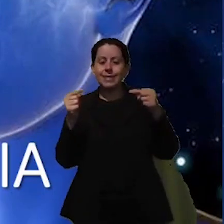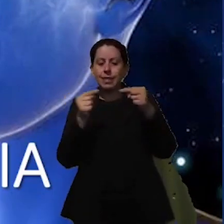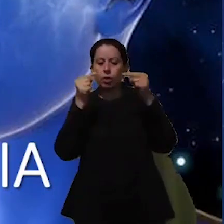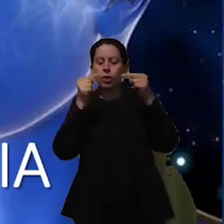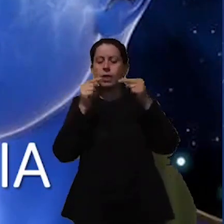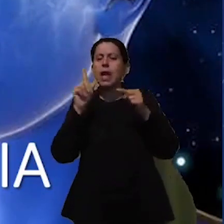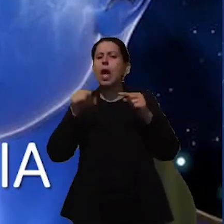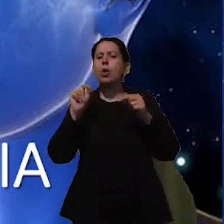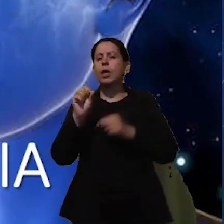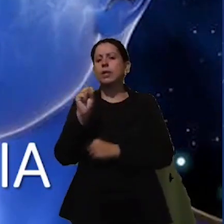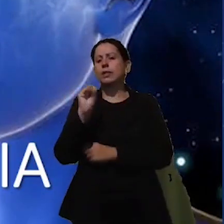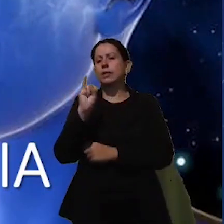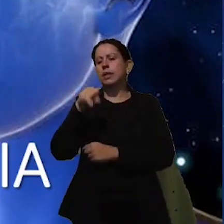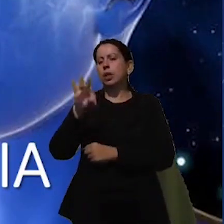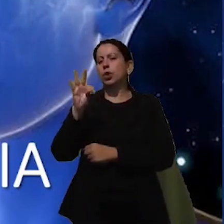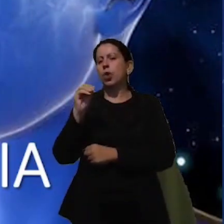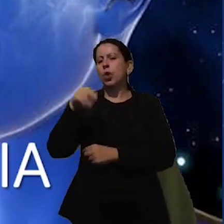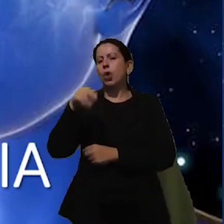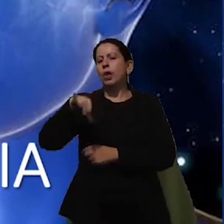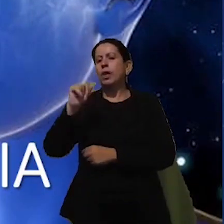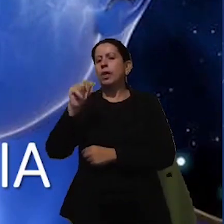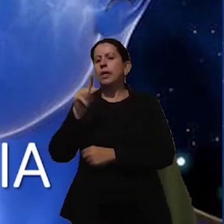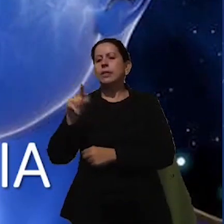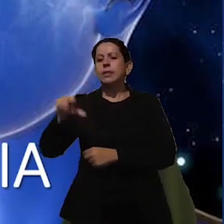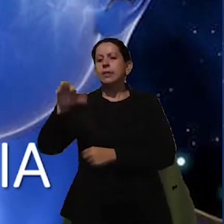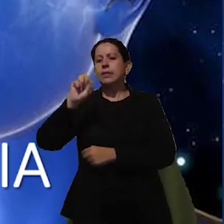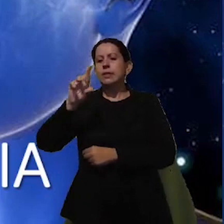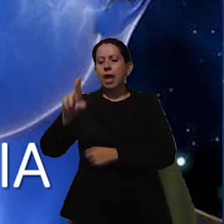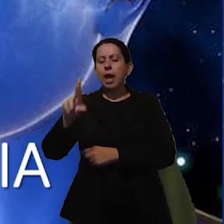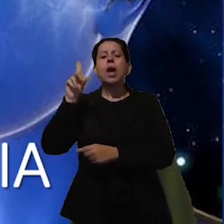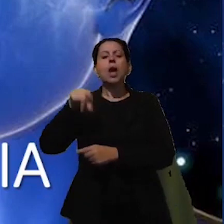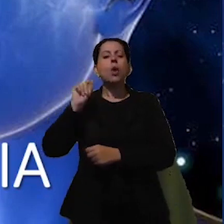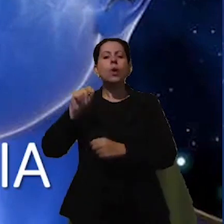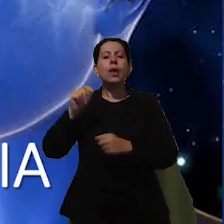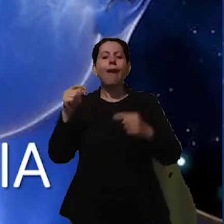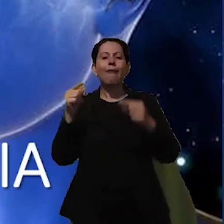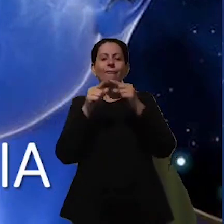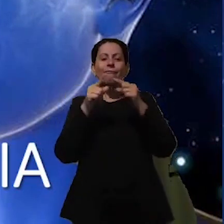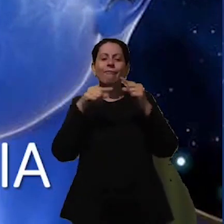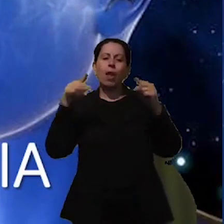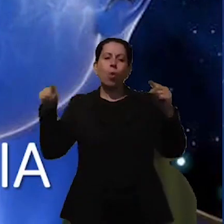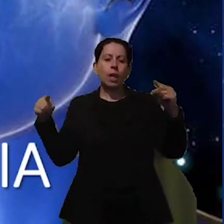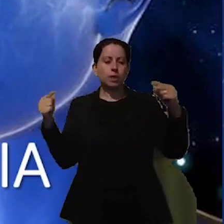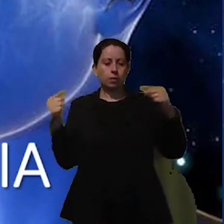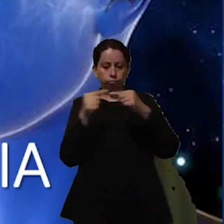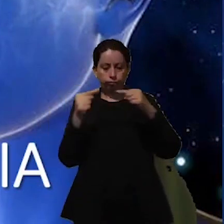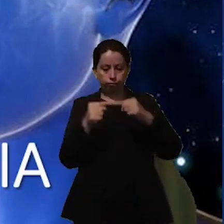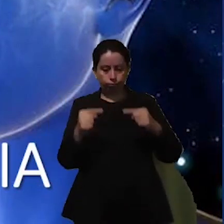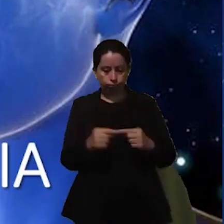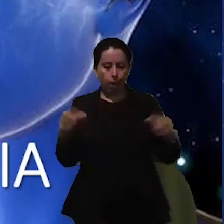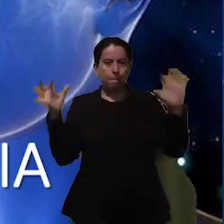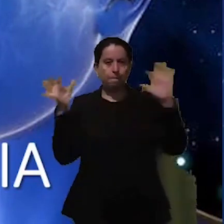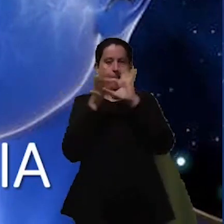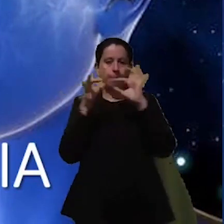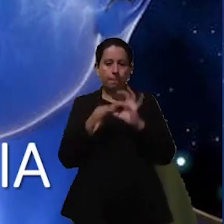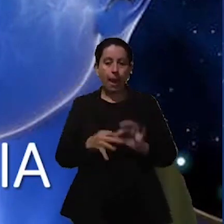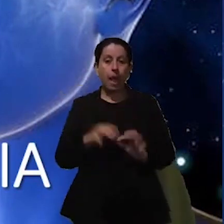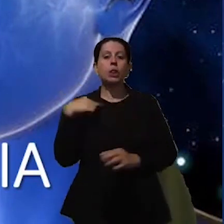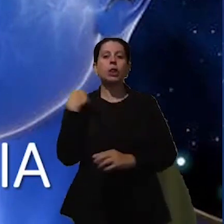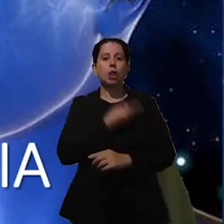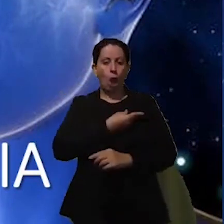na mesma frequência. Vocês lembram, né? Somos luz e luz